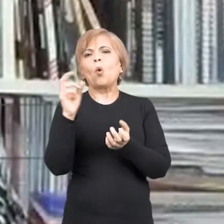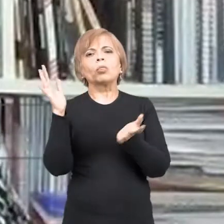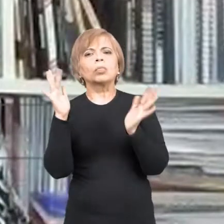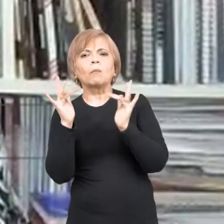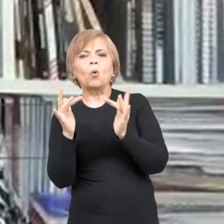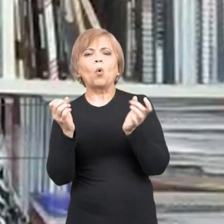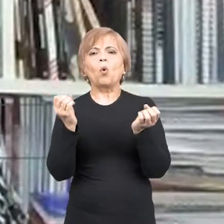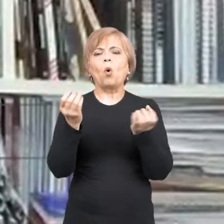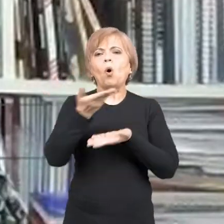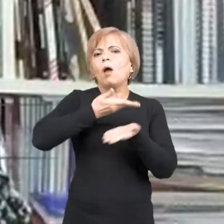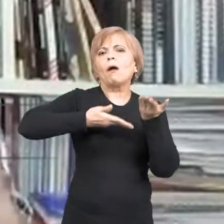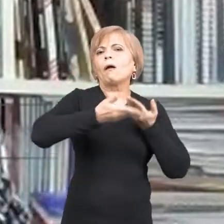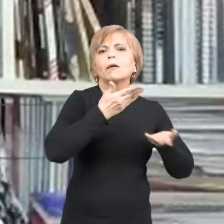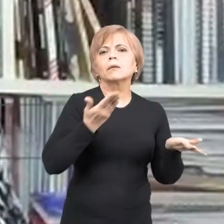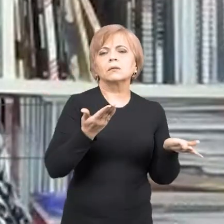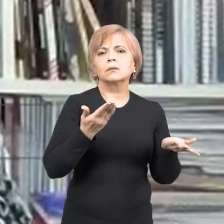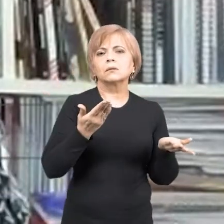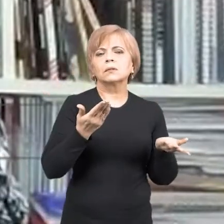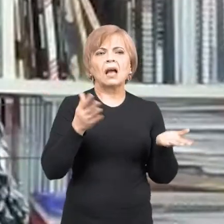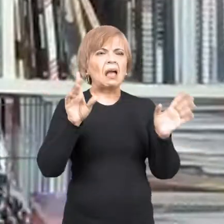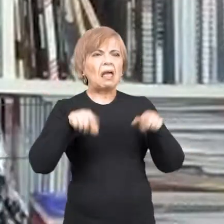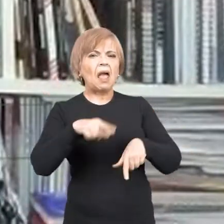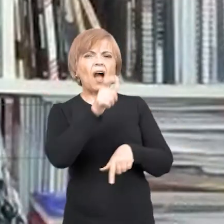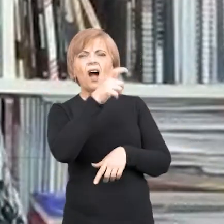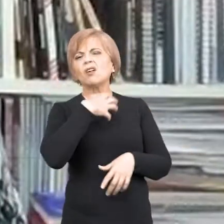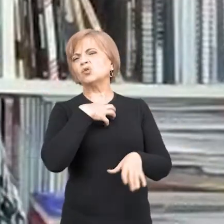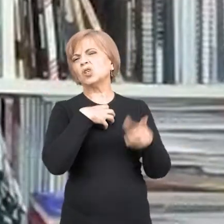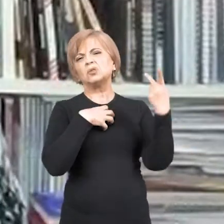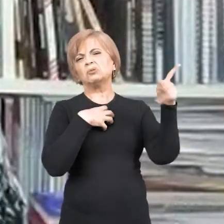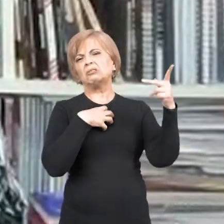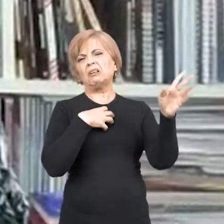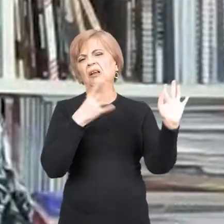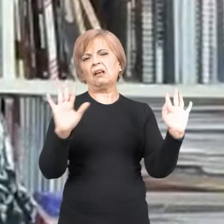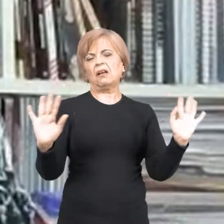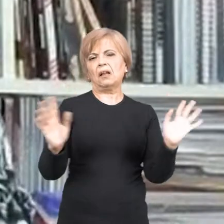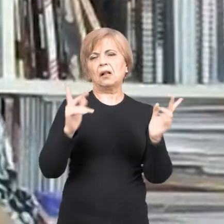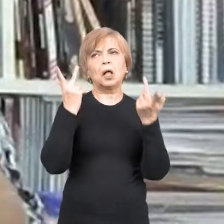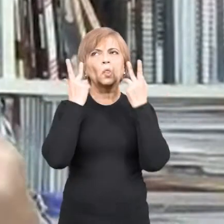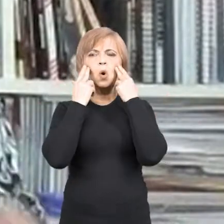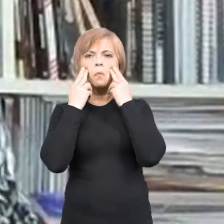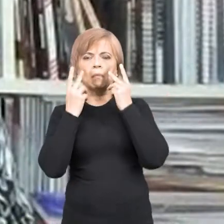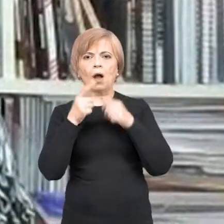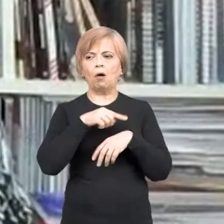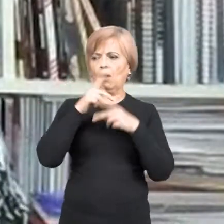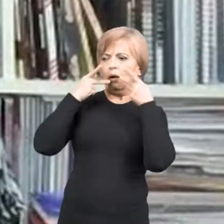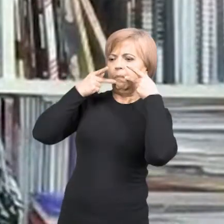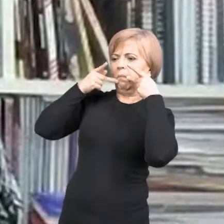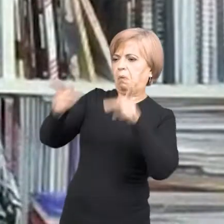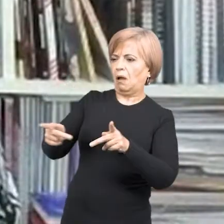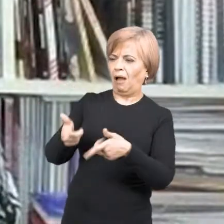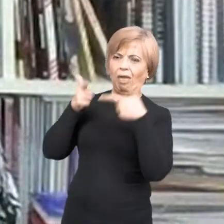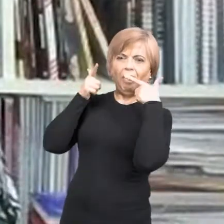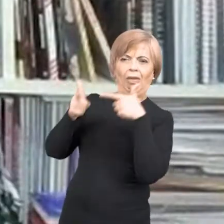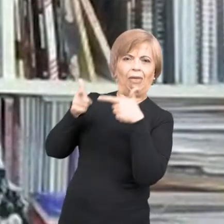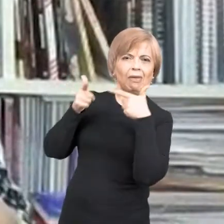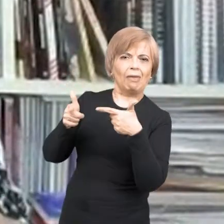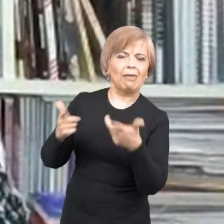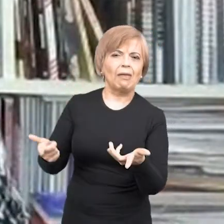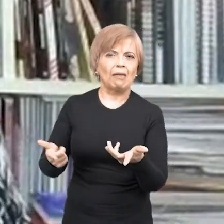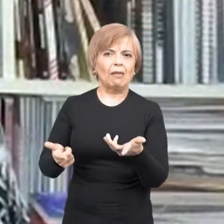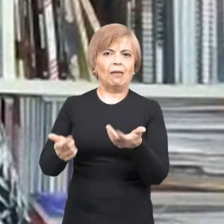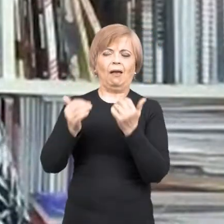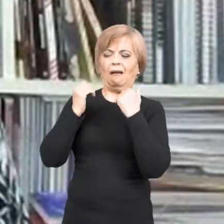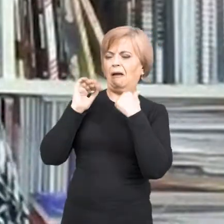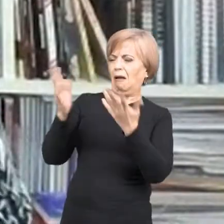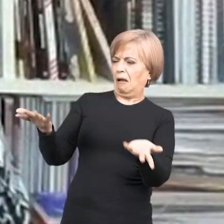uma relação de afeto, como se isso fizesse parte, ou de uma relação familiar. Então é aquelas humilhações, as ridicularizações,